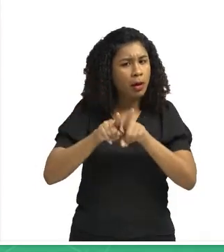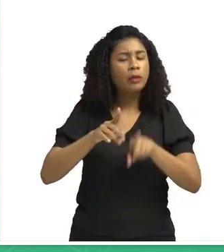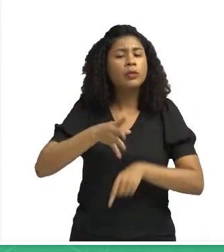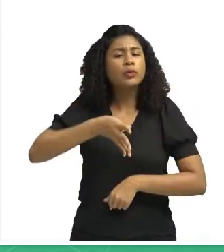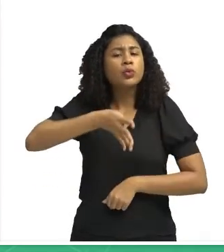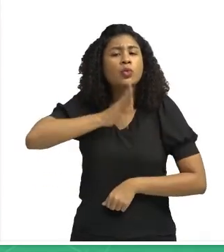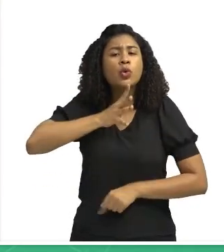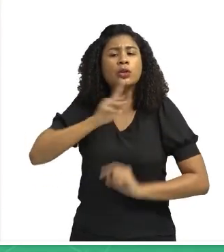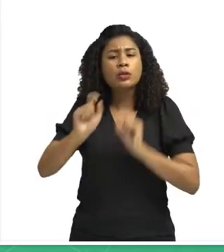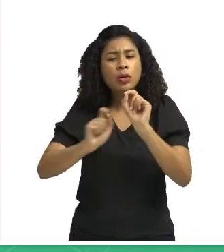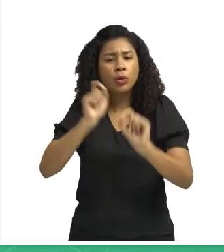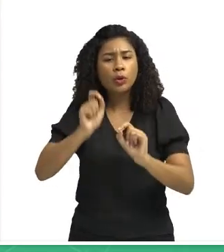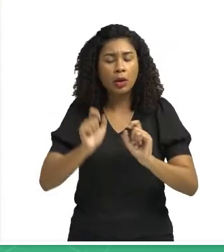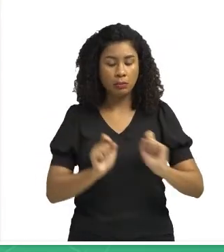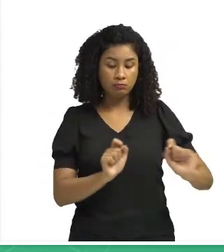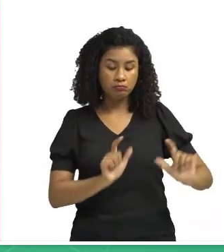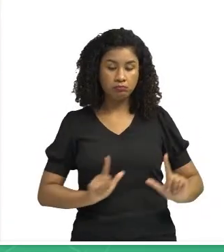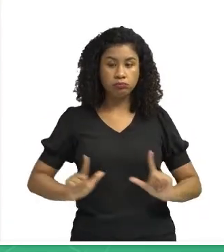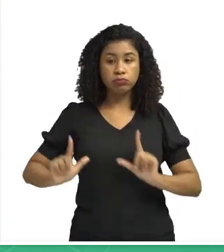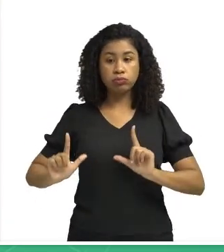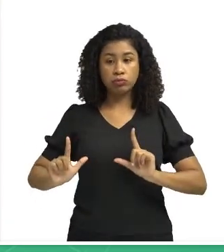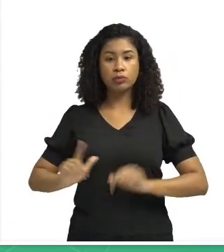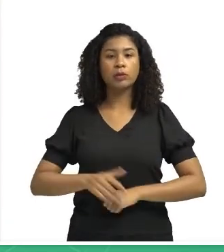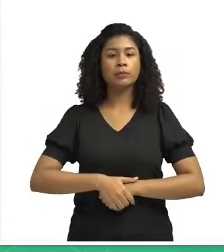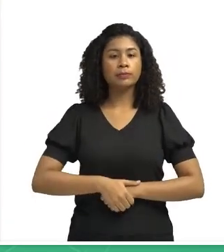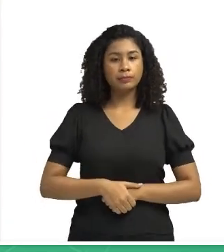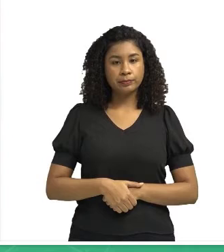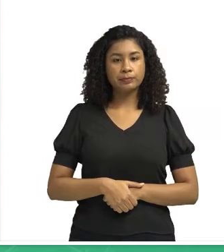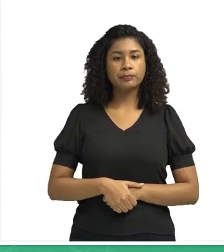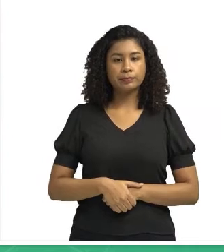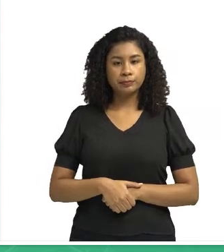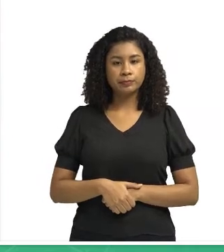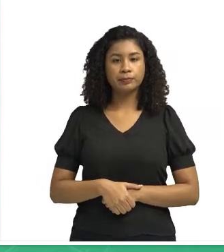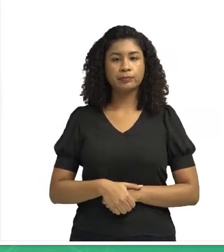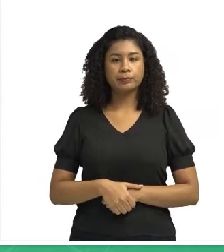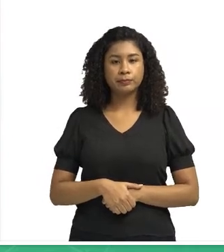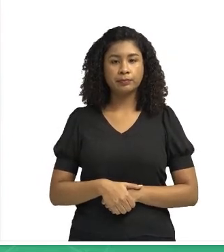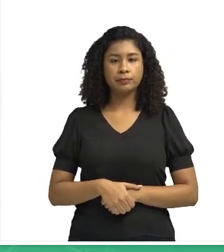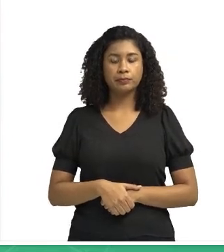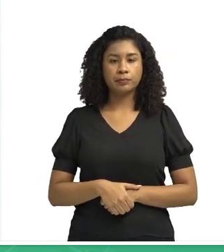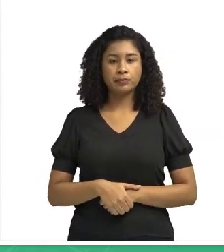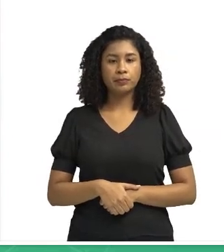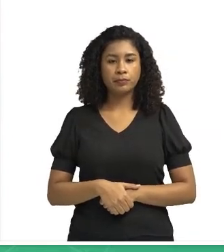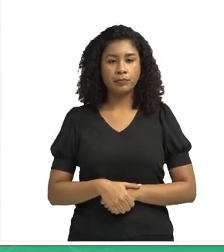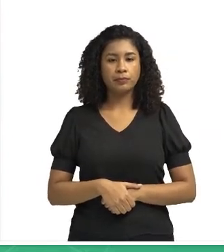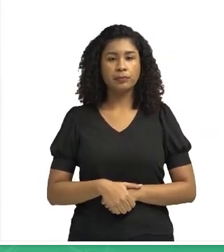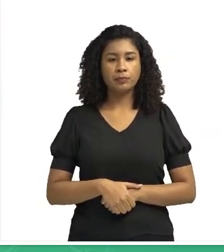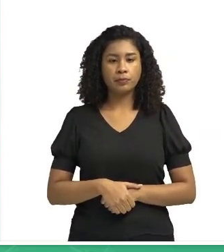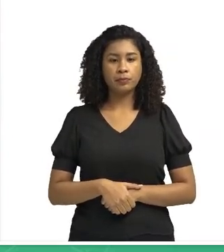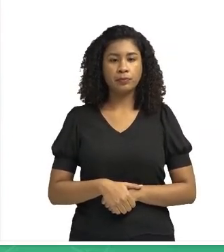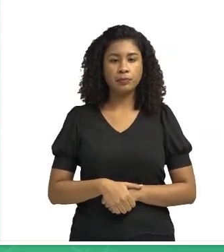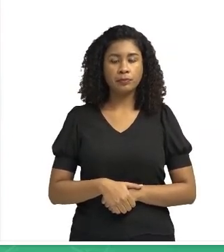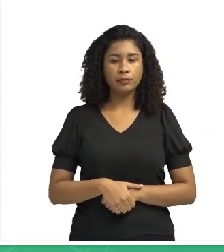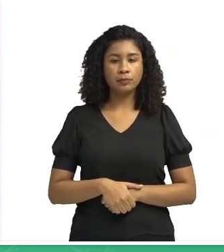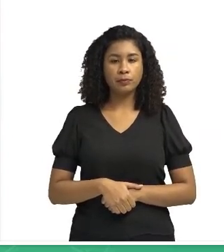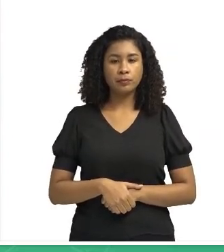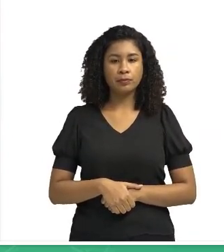essas informações, que a base do modelo do Thomson